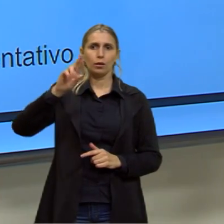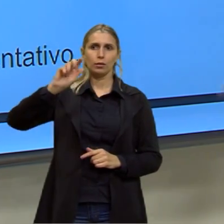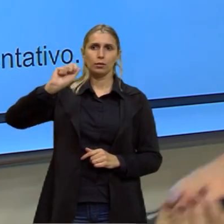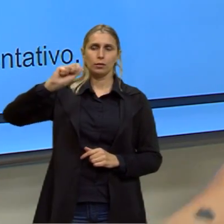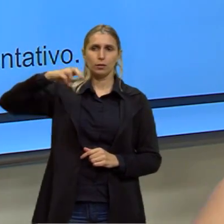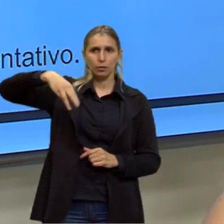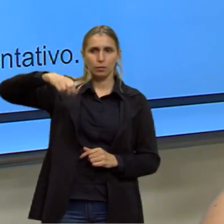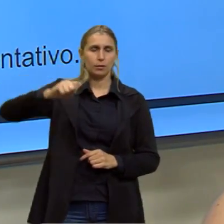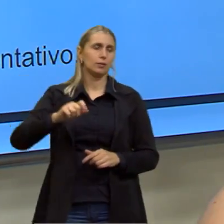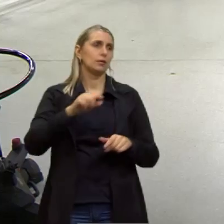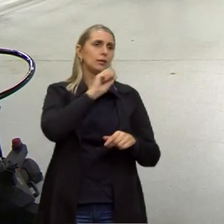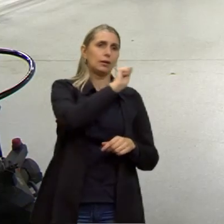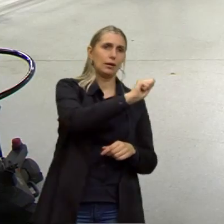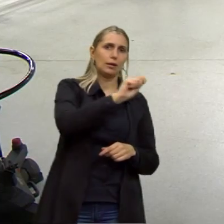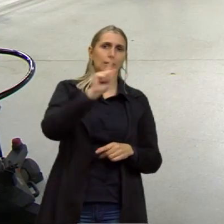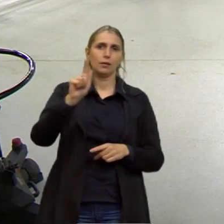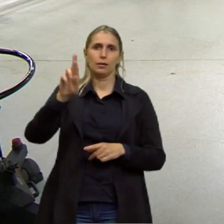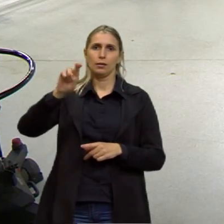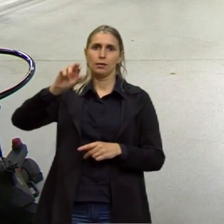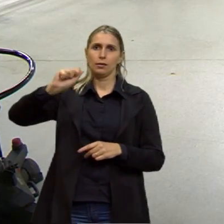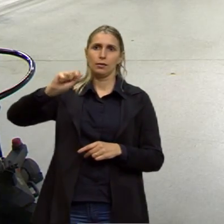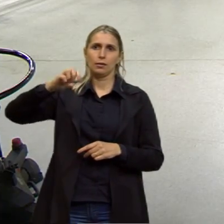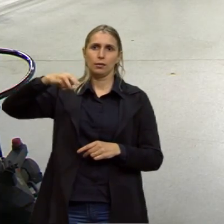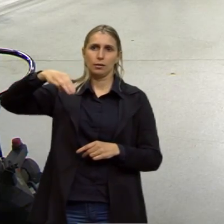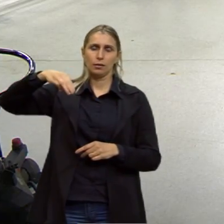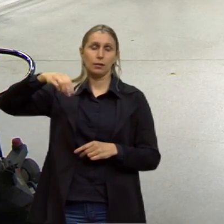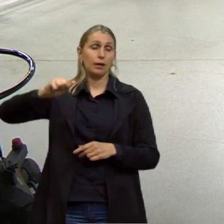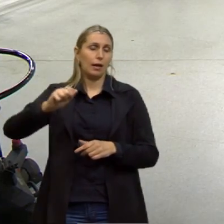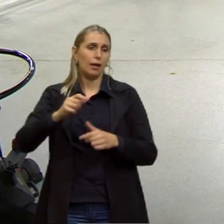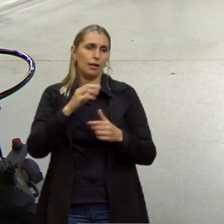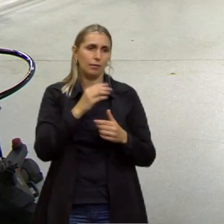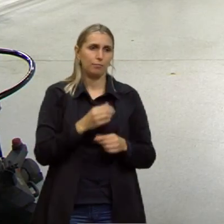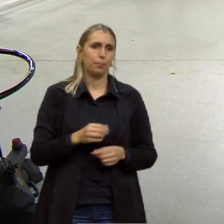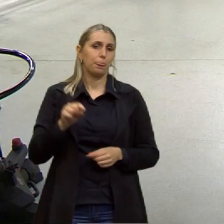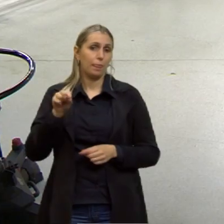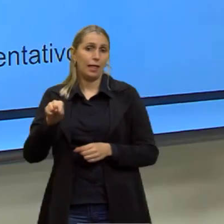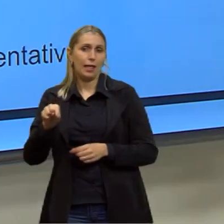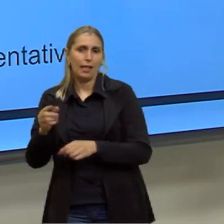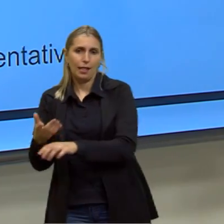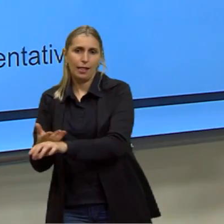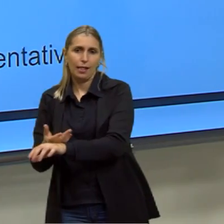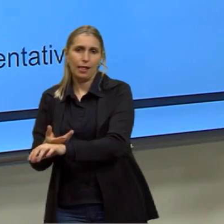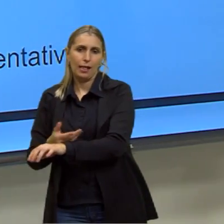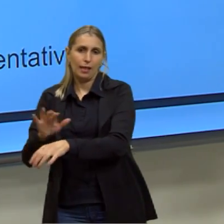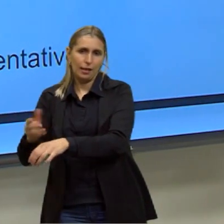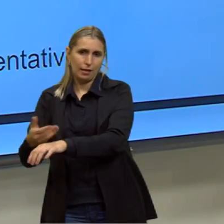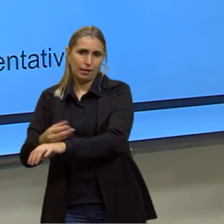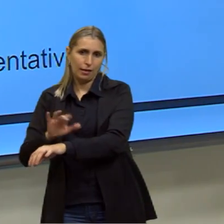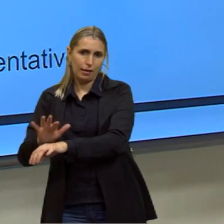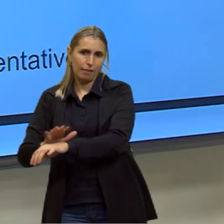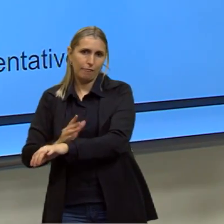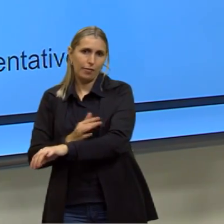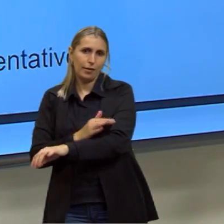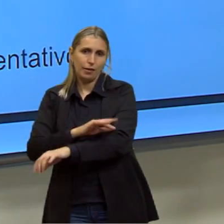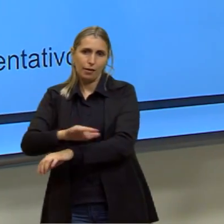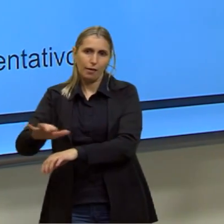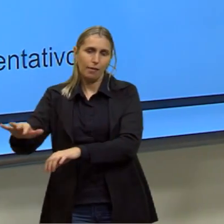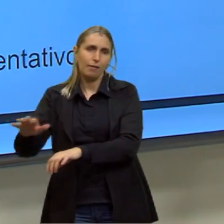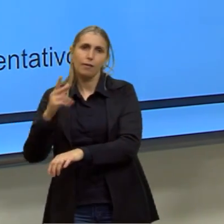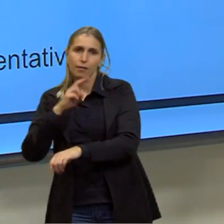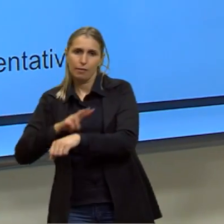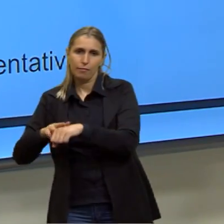a grama é verde é pasto é no chão tá agora o grama vende o